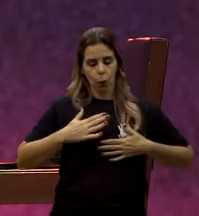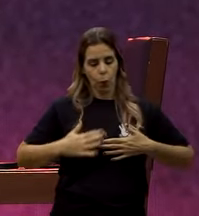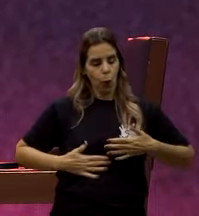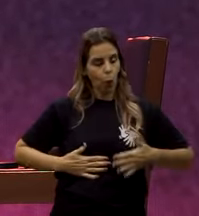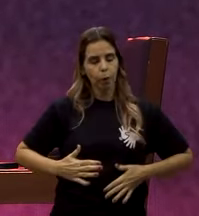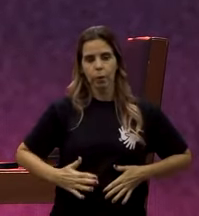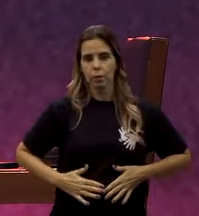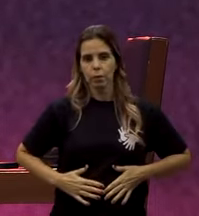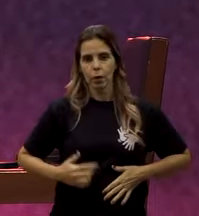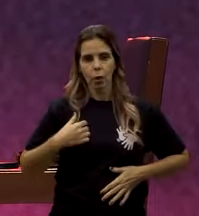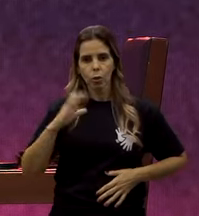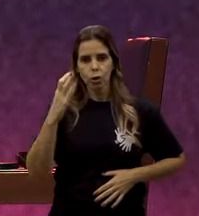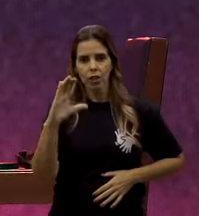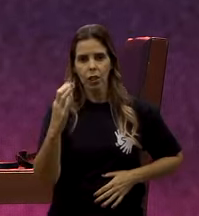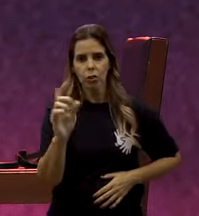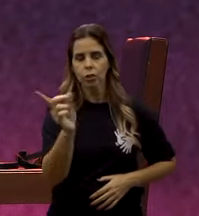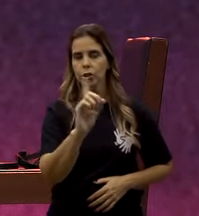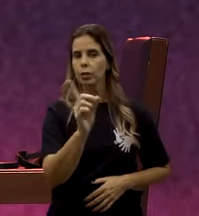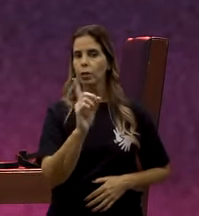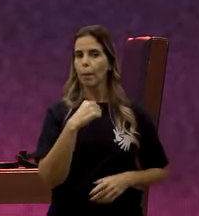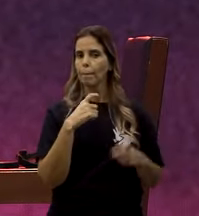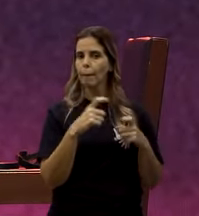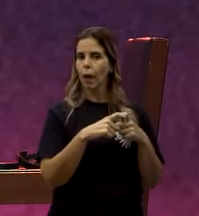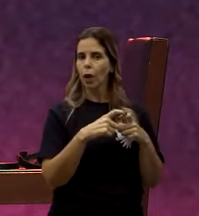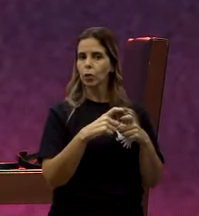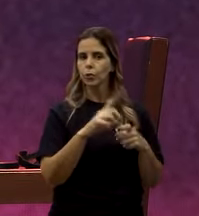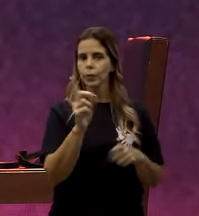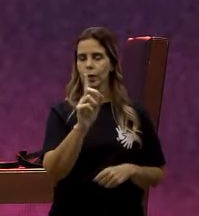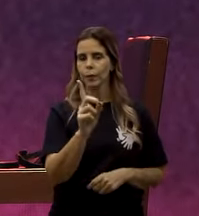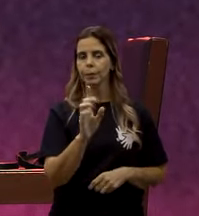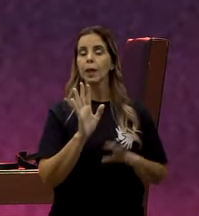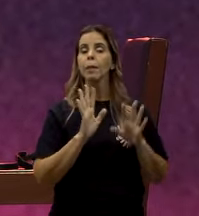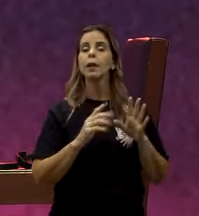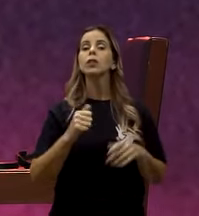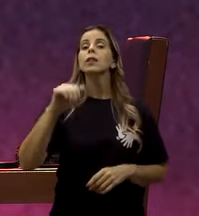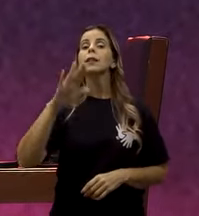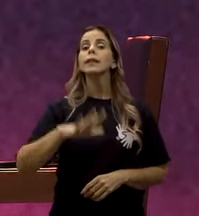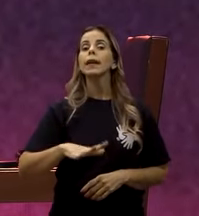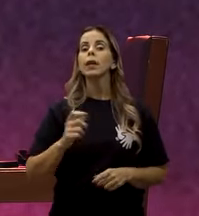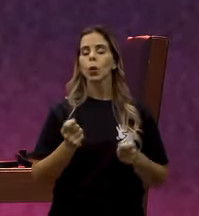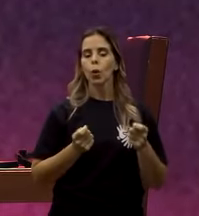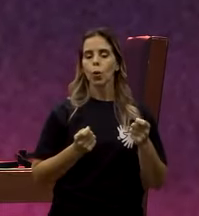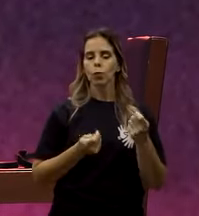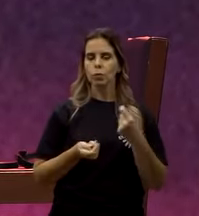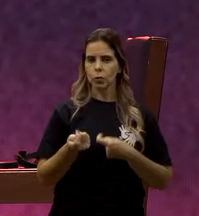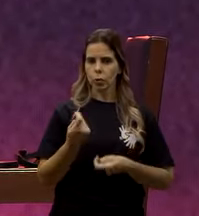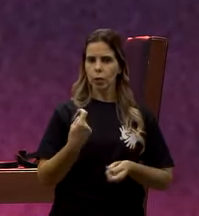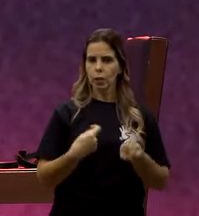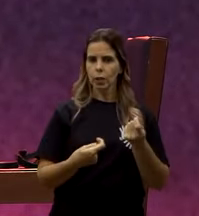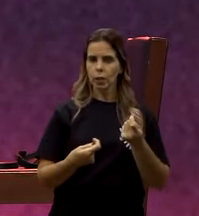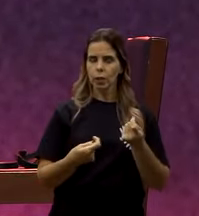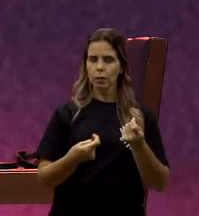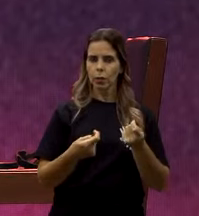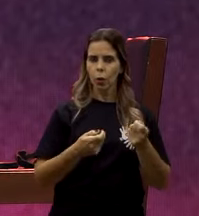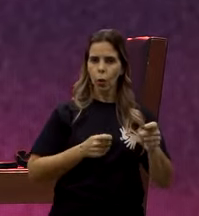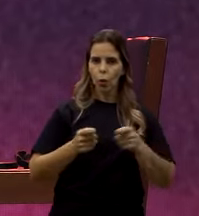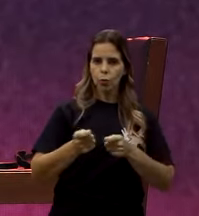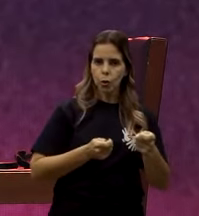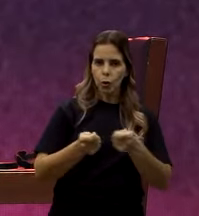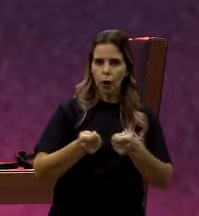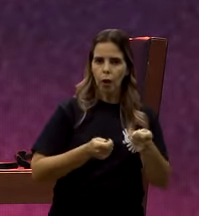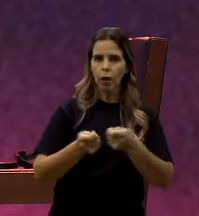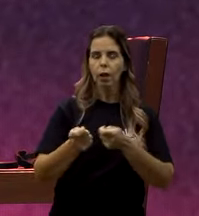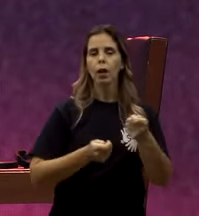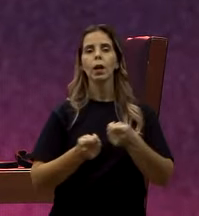cientista nem sou médico mas ó vamos lá quem é médico sabe o que tô falando quem controla teu corpo Dr Cristiano quem controla o corpo